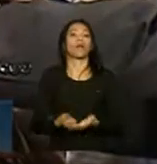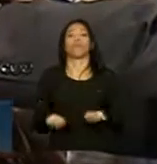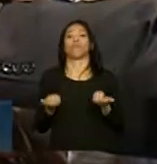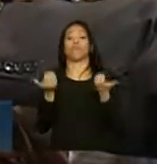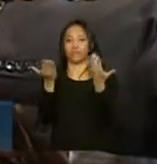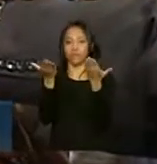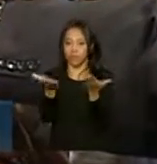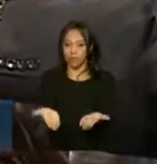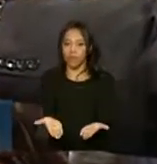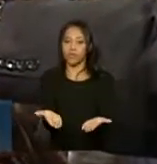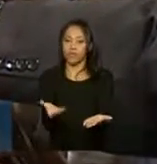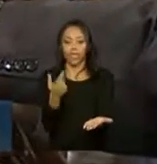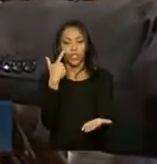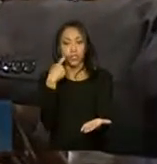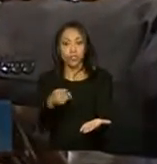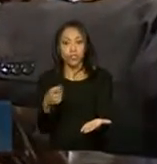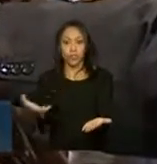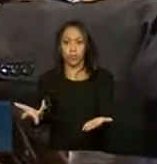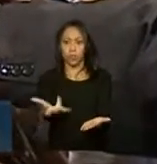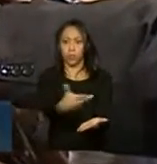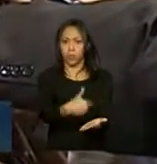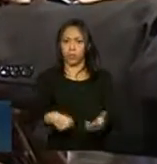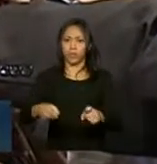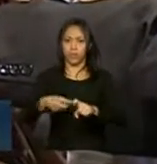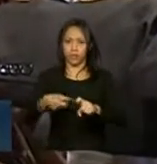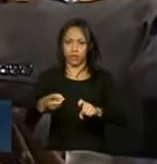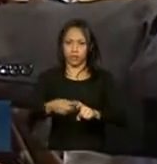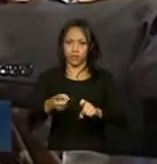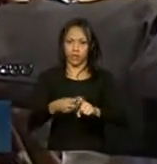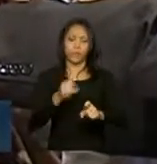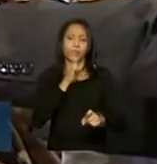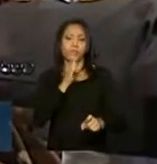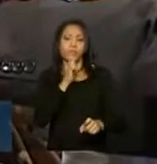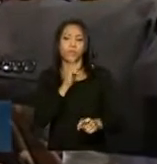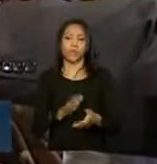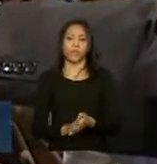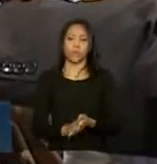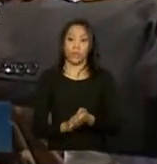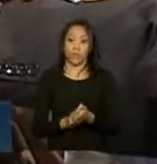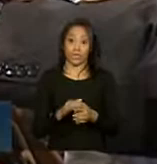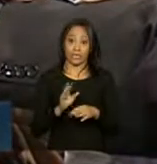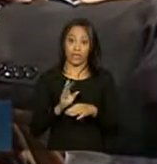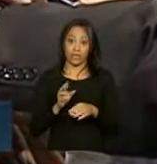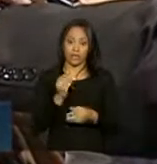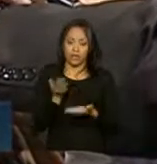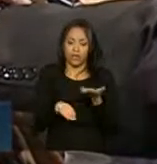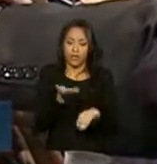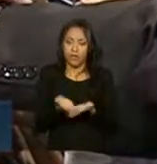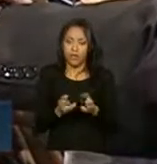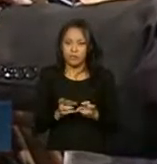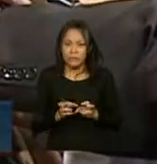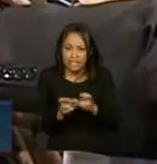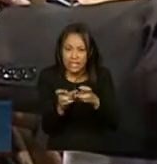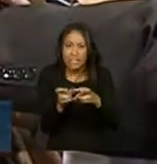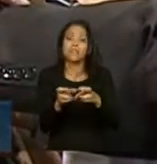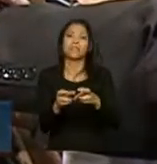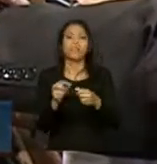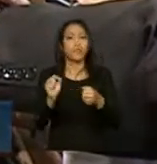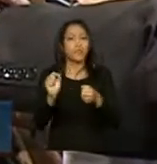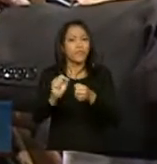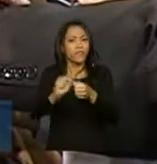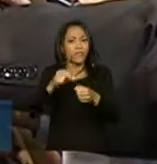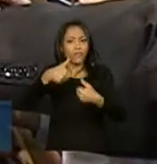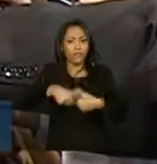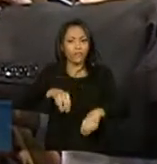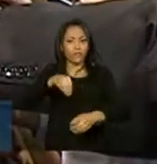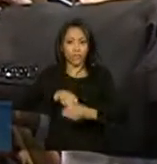moderno na medicina e no tratamento. Um dos exemplos são tratamentos para o câncer que podem ser feitos em casa, com medicações que o paciente